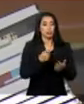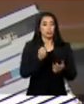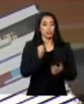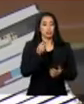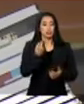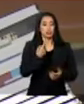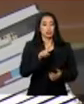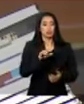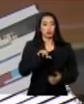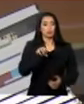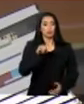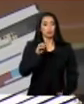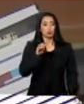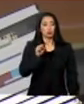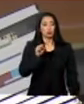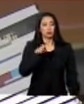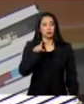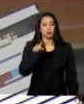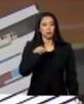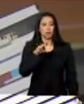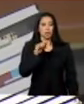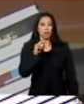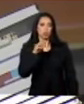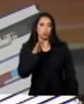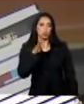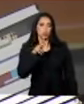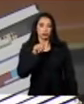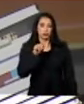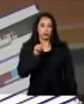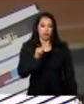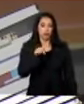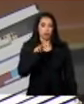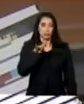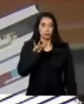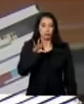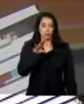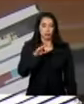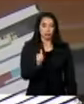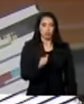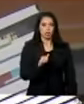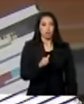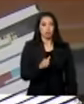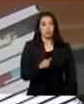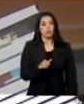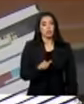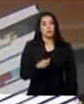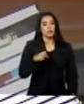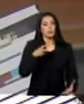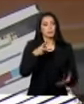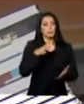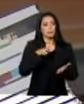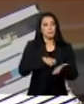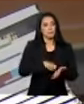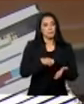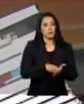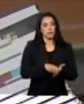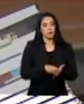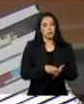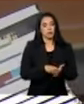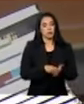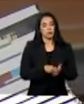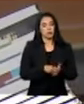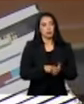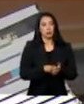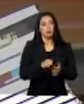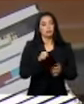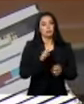Rica. Realça tratar-se de questão a ultrapassar o âmbito penal, aludindo ao decidido pelo Supremo